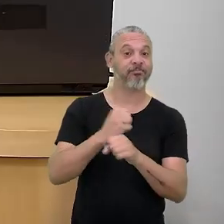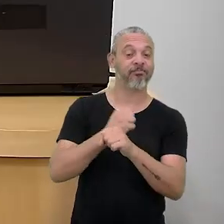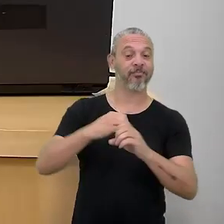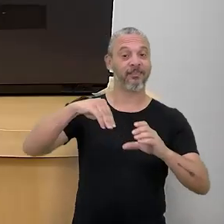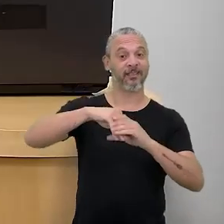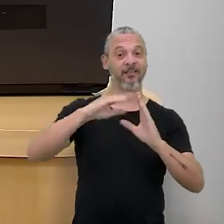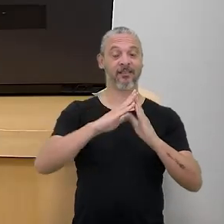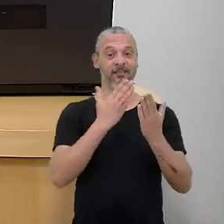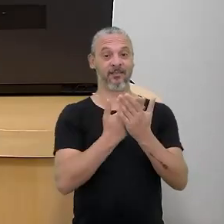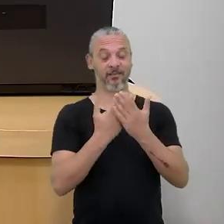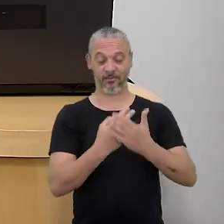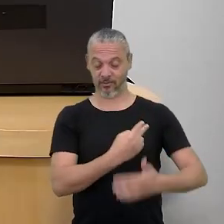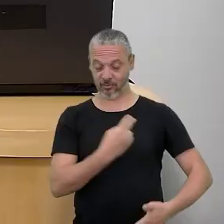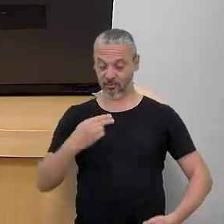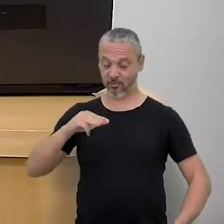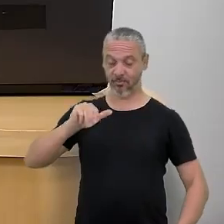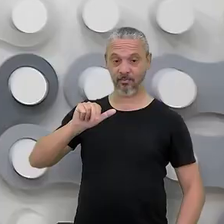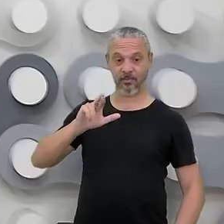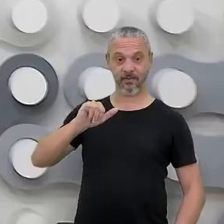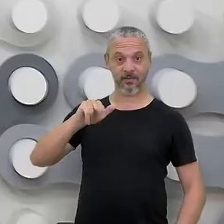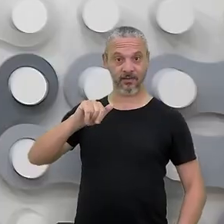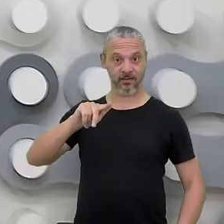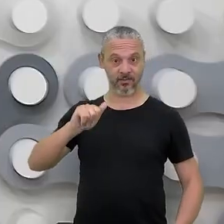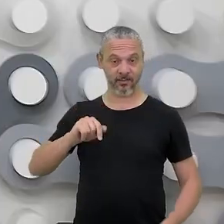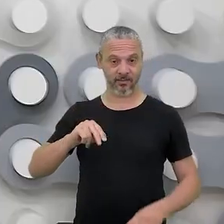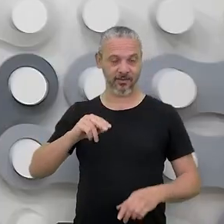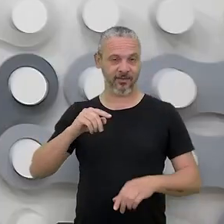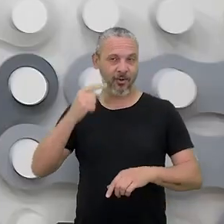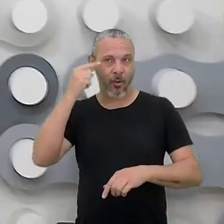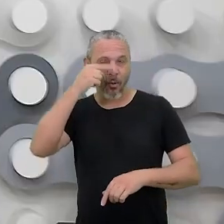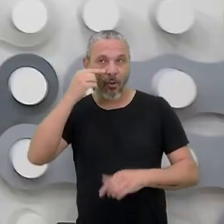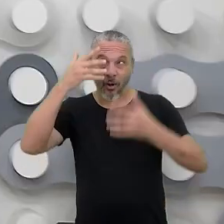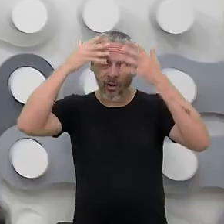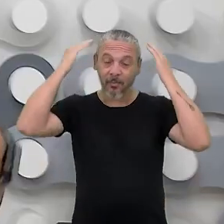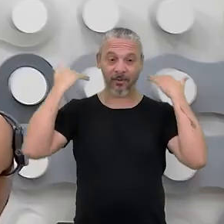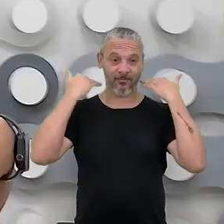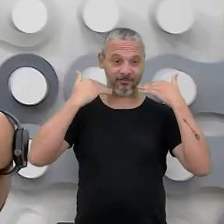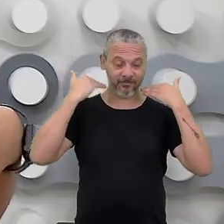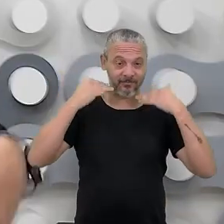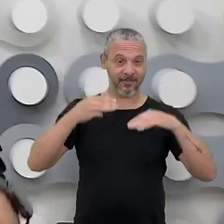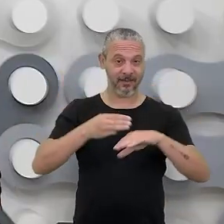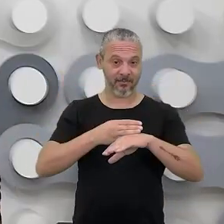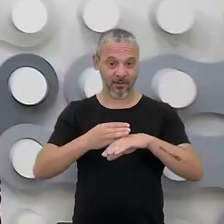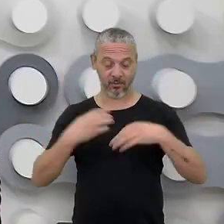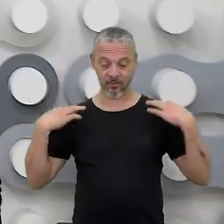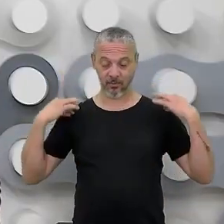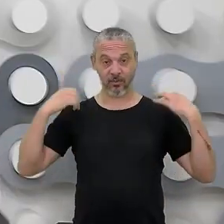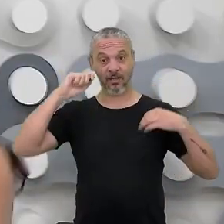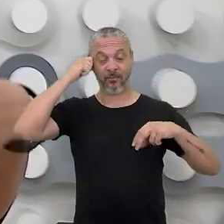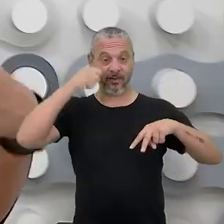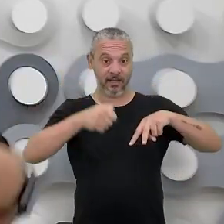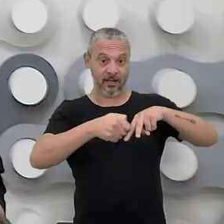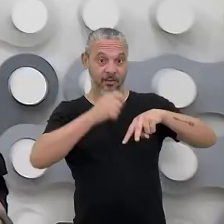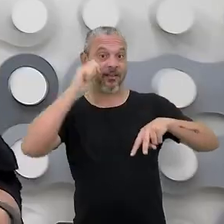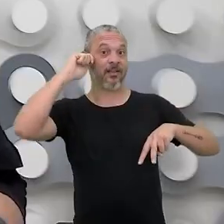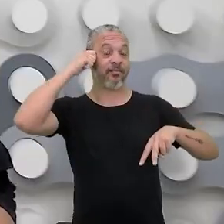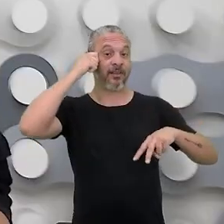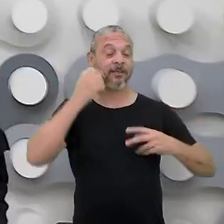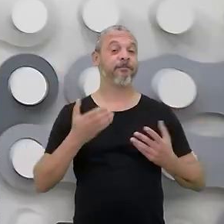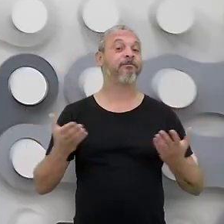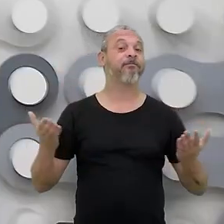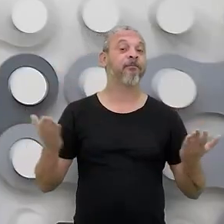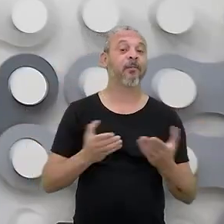escola? Meu nome é Mariângela, tenho olhos e cabelos castanhos, estou vestindo uma blusa preta e uma calça preta e